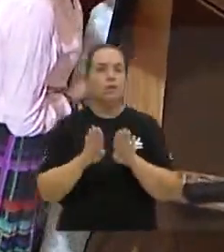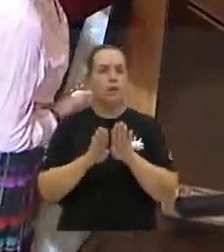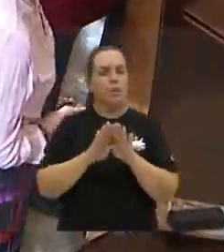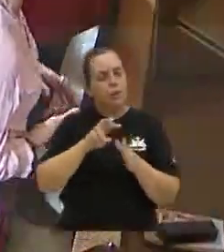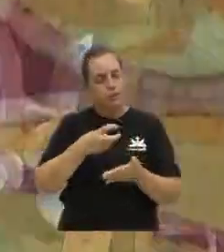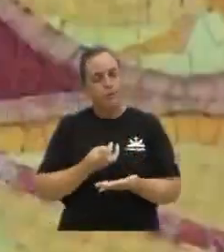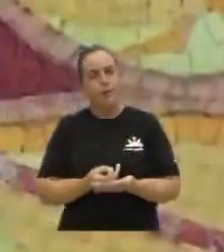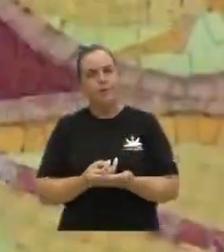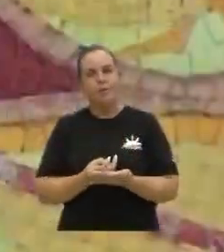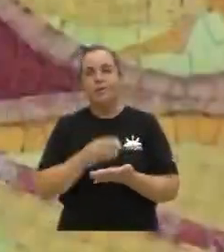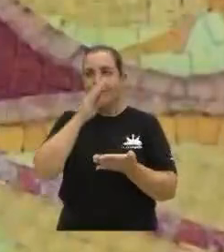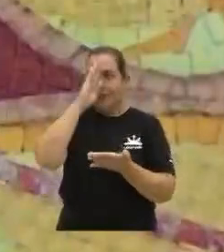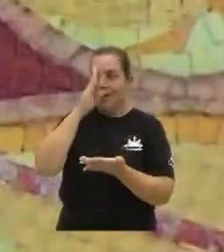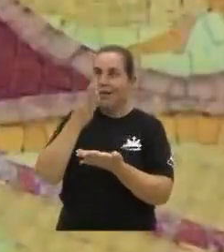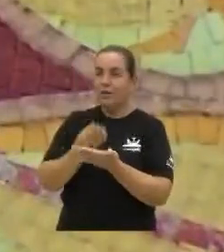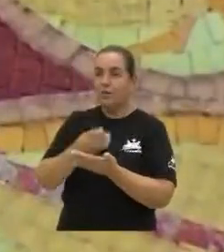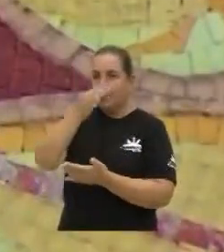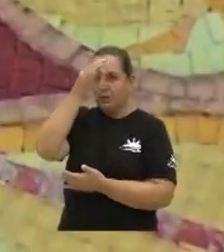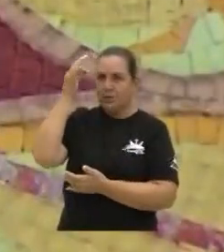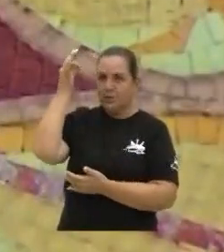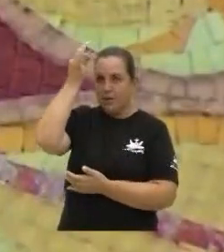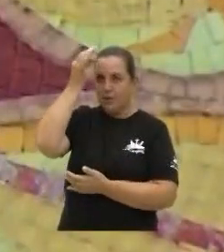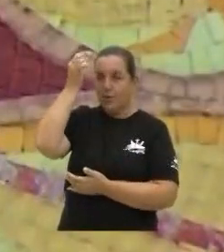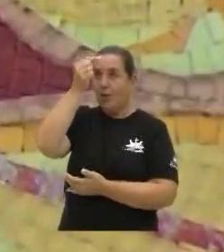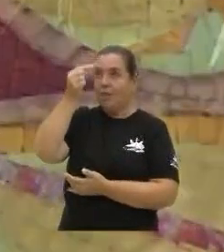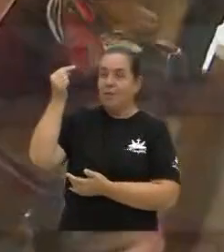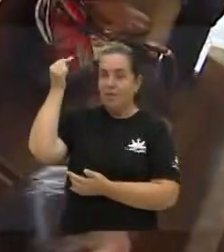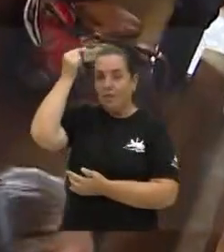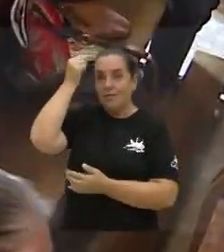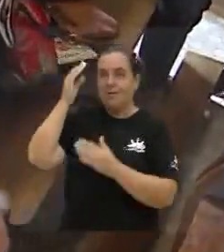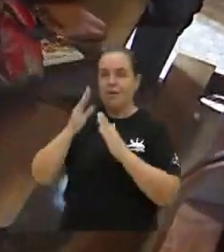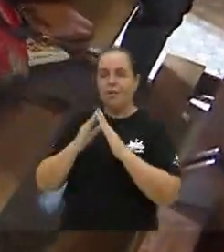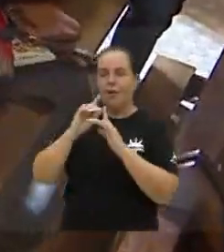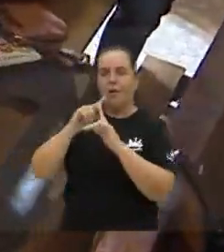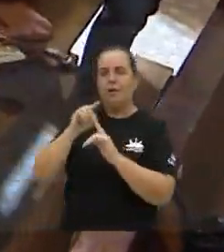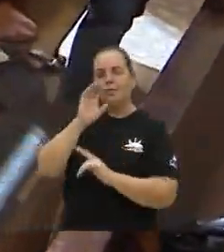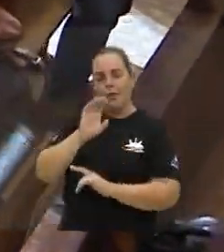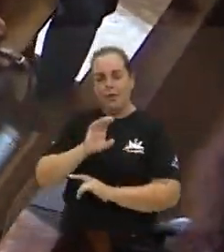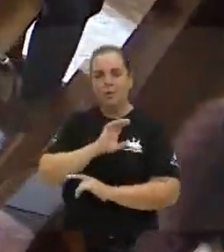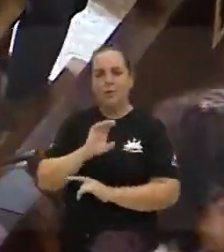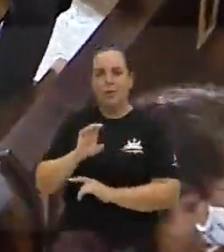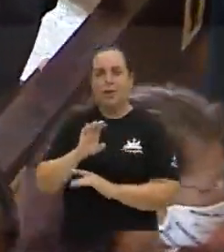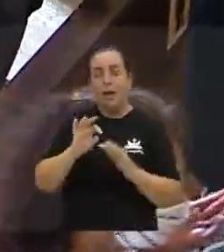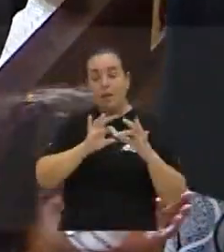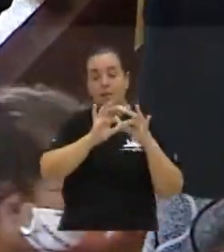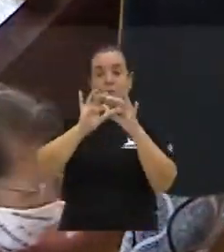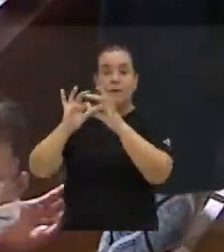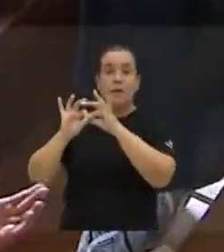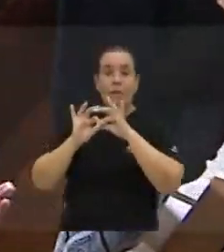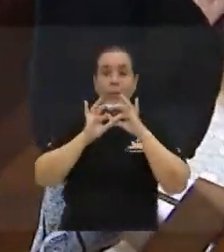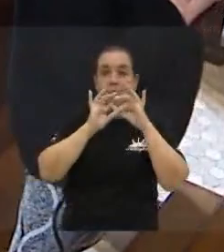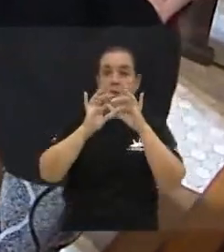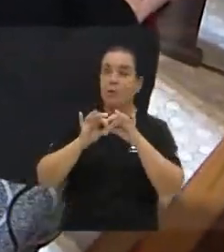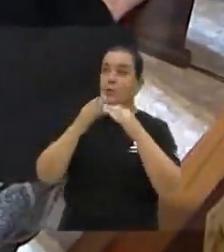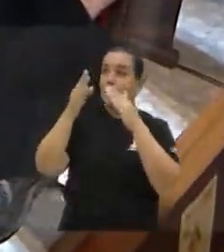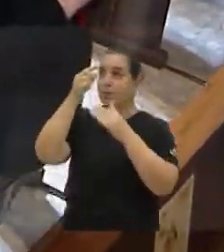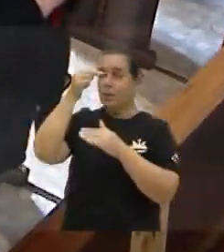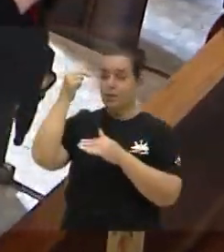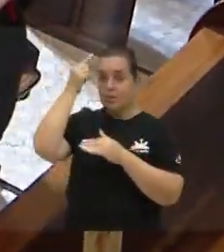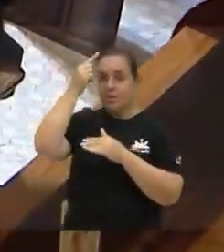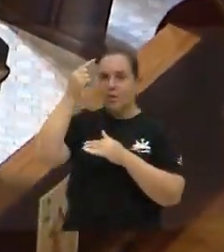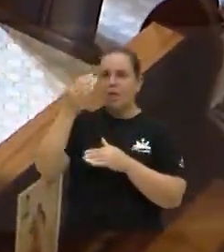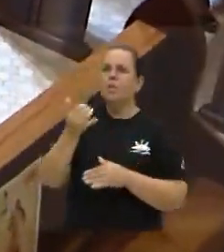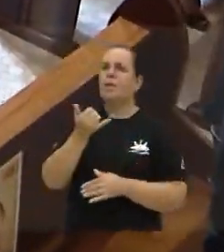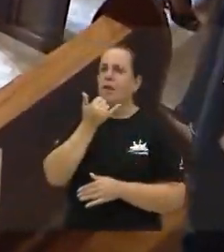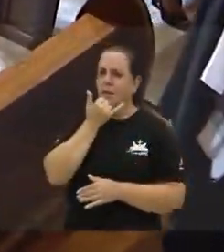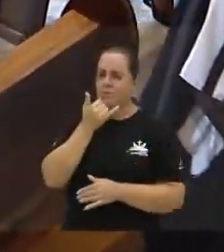os mortos. Creio no Espírito Santo, na Santa Igreja Católica, na comunhão dos